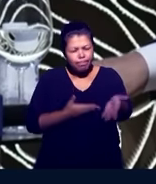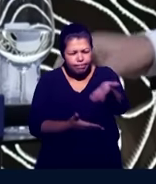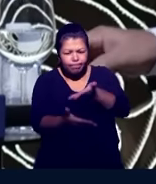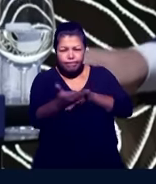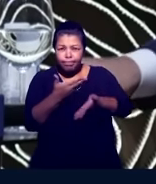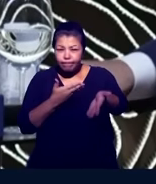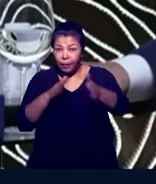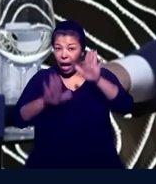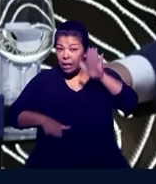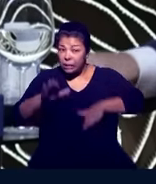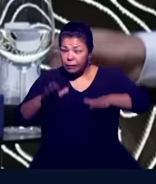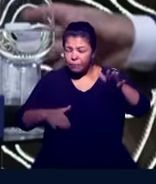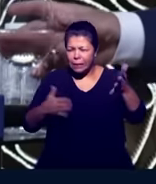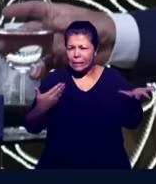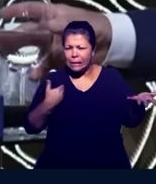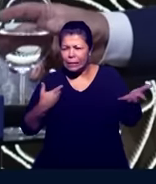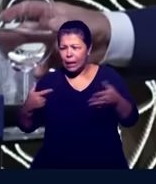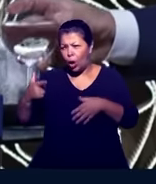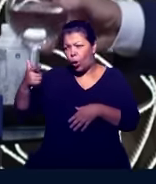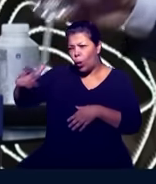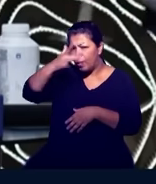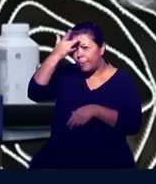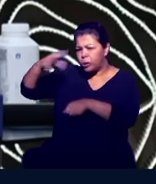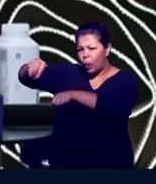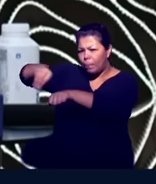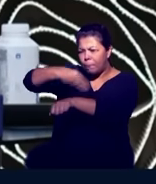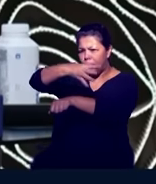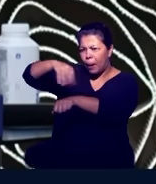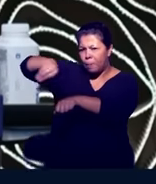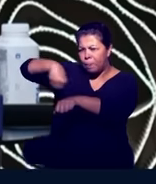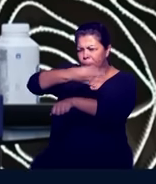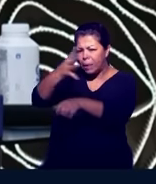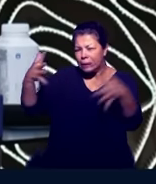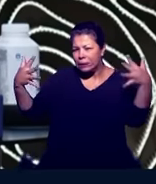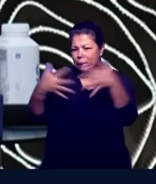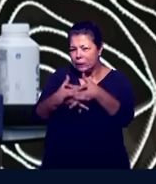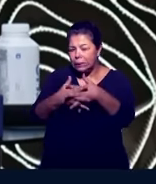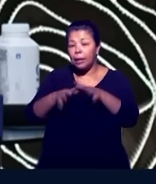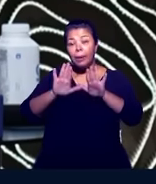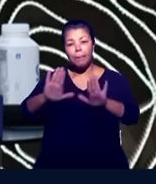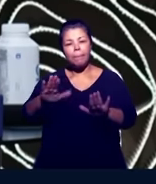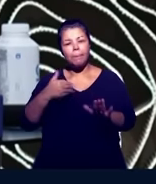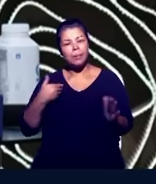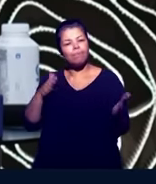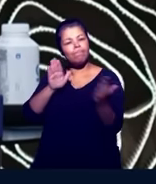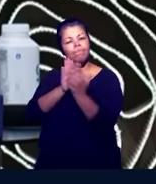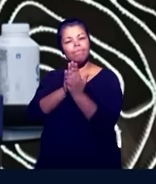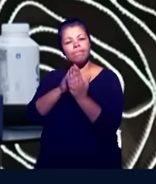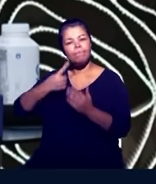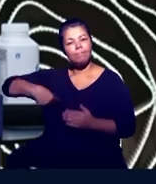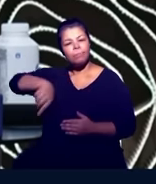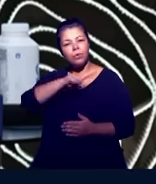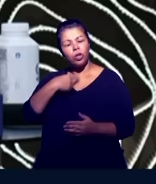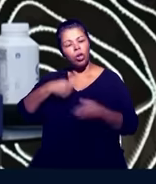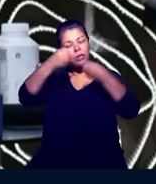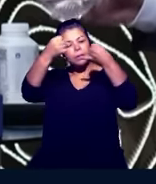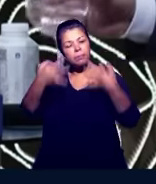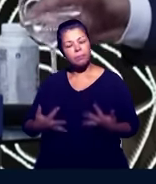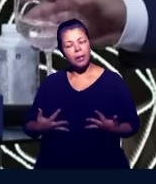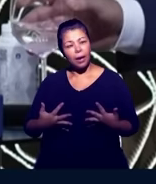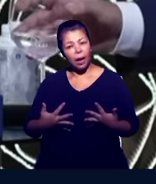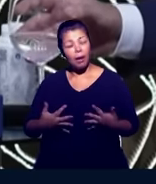e a relação direta Acho que permite a gente elucidar questões que são delicadas e difíceis de